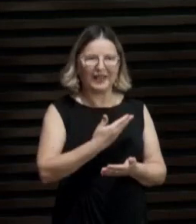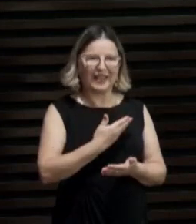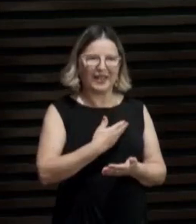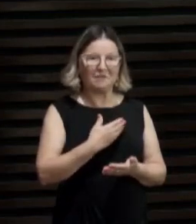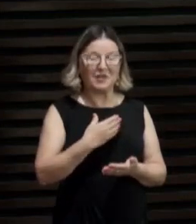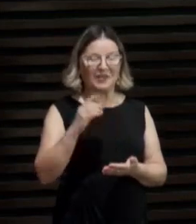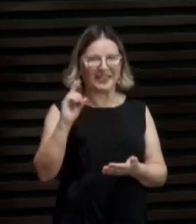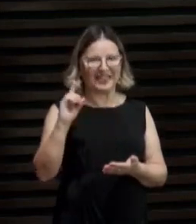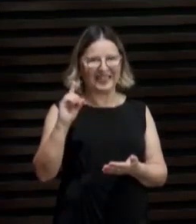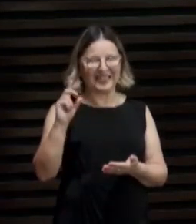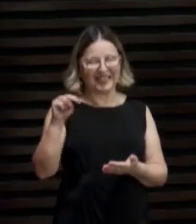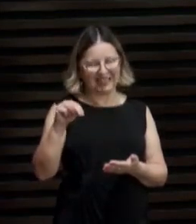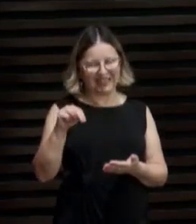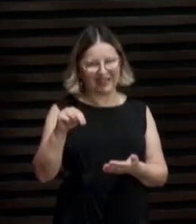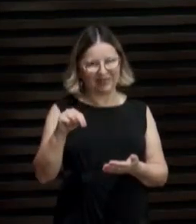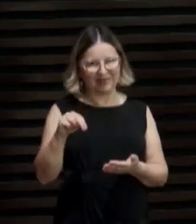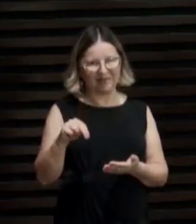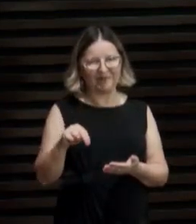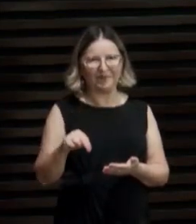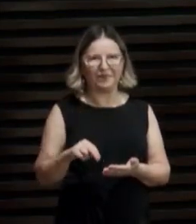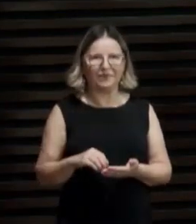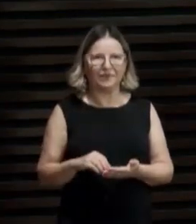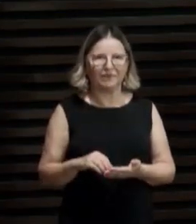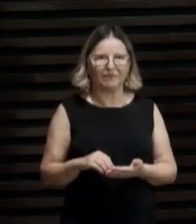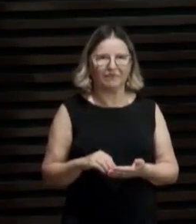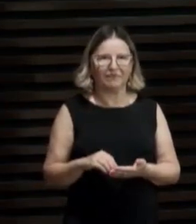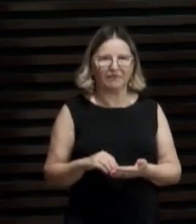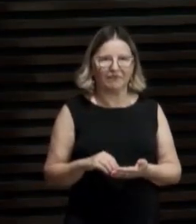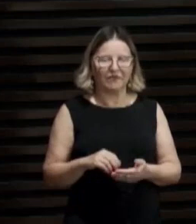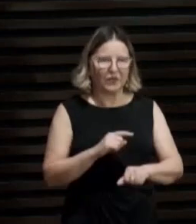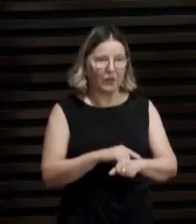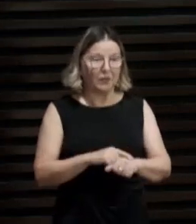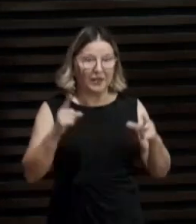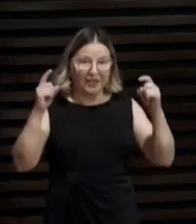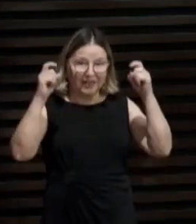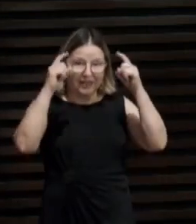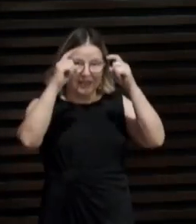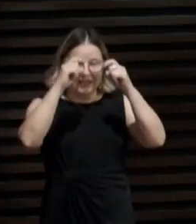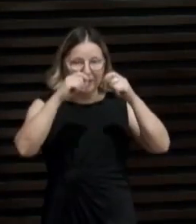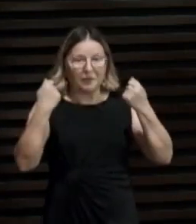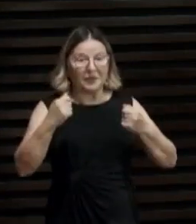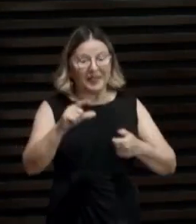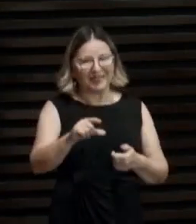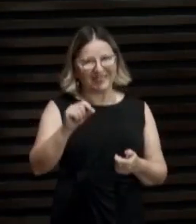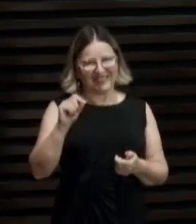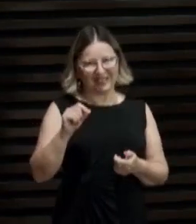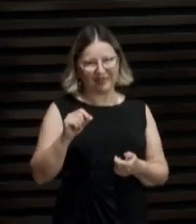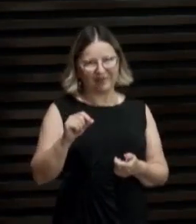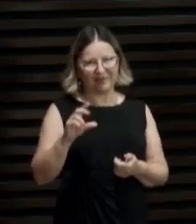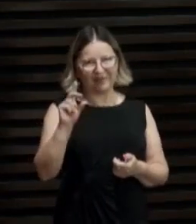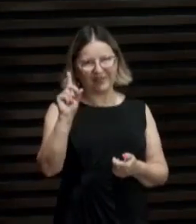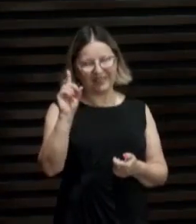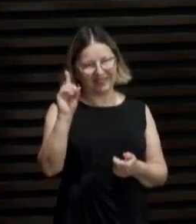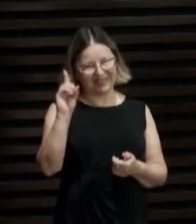que foram colocados numa situação muito difícil e eles precisaram tomar uma decisão. Daniel, capítulo